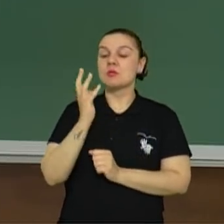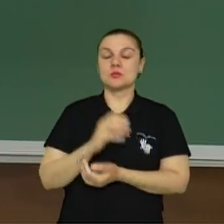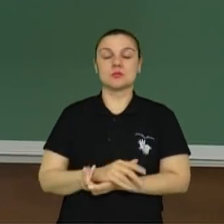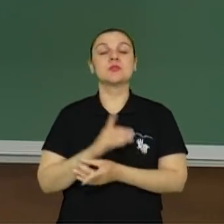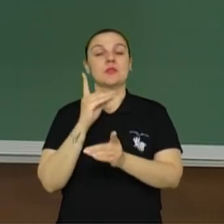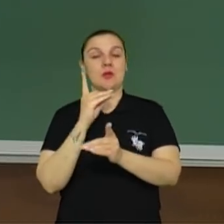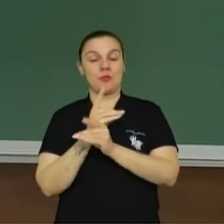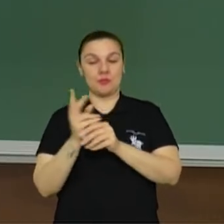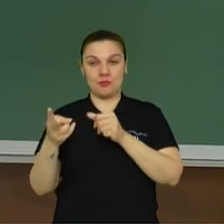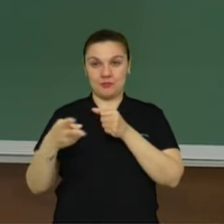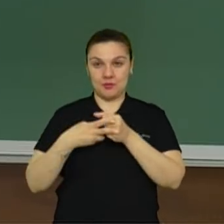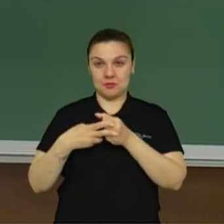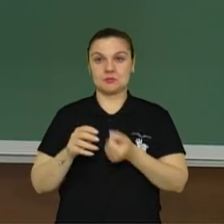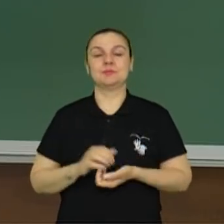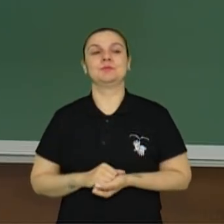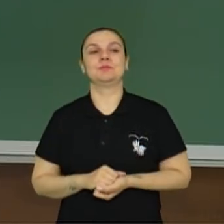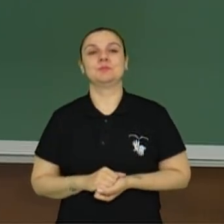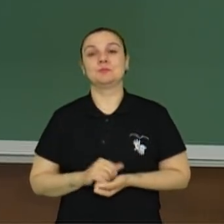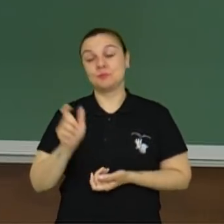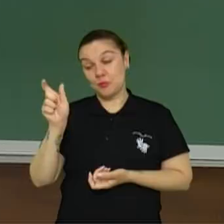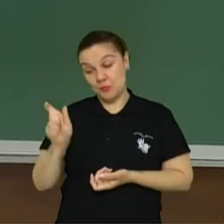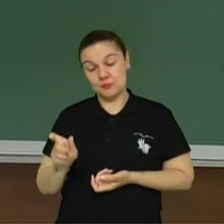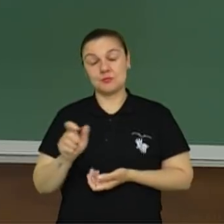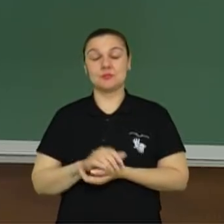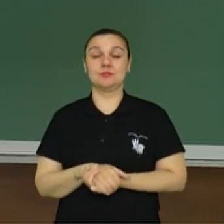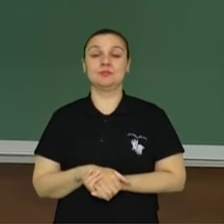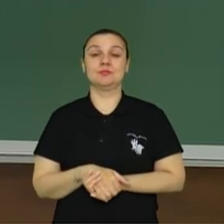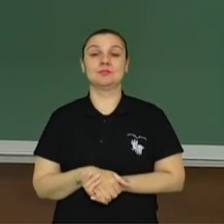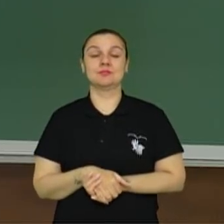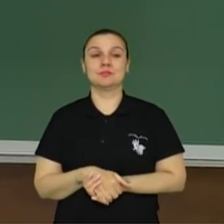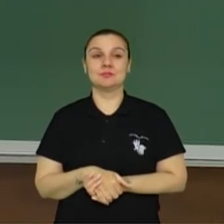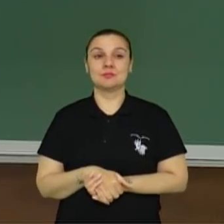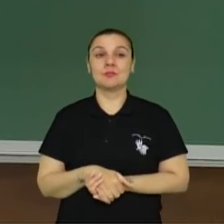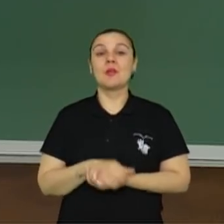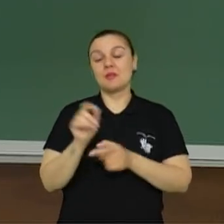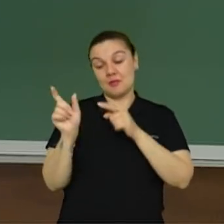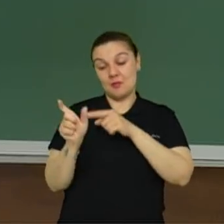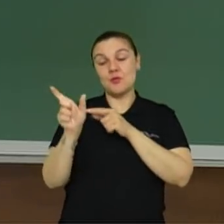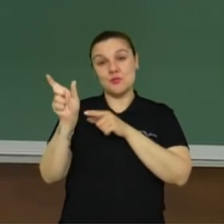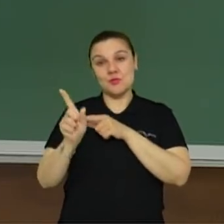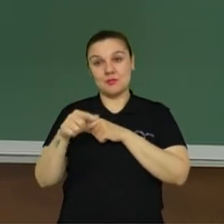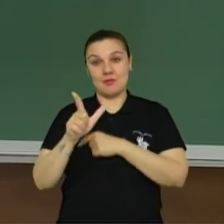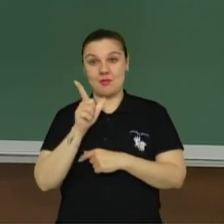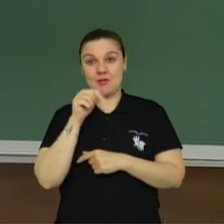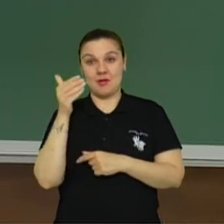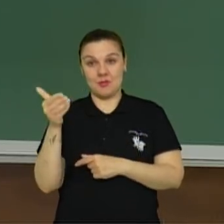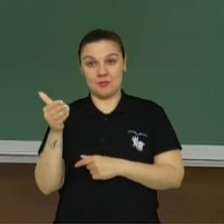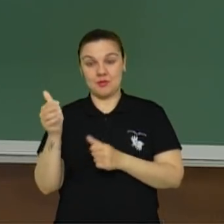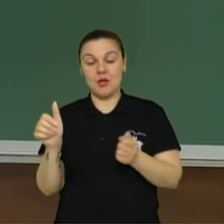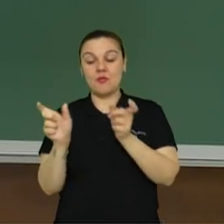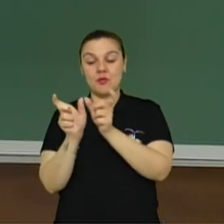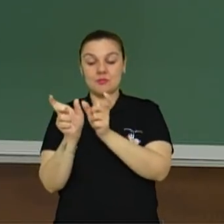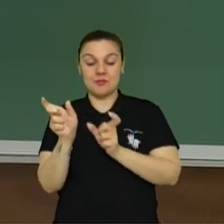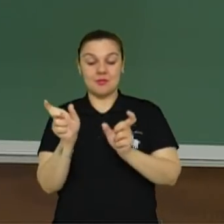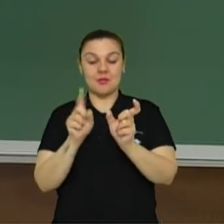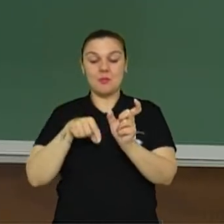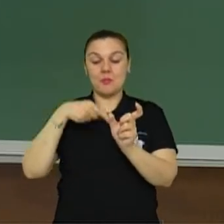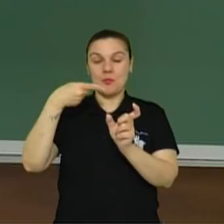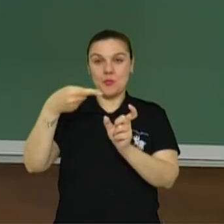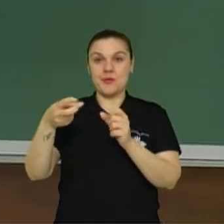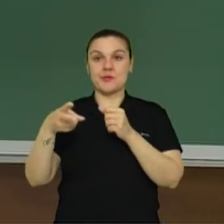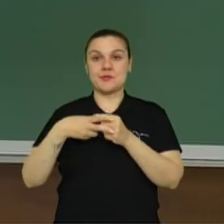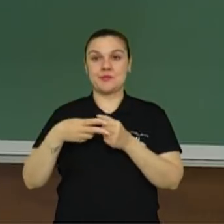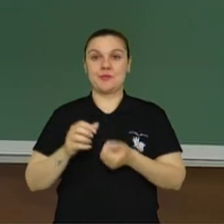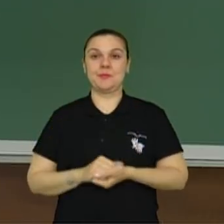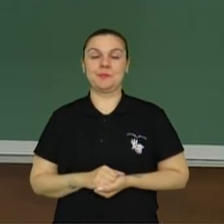aconteceu? Aí eu localizo qual é o meu sujeito. Nesse caso, sujeito é a palavra água e ela foi posicionada